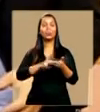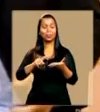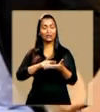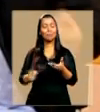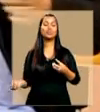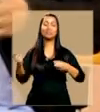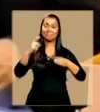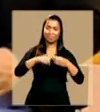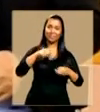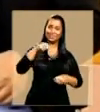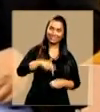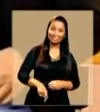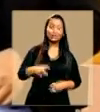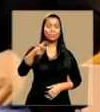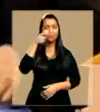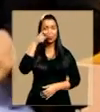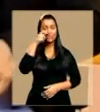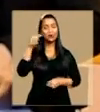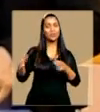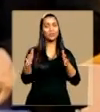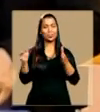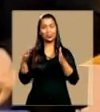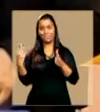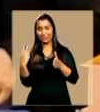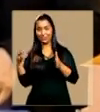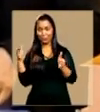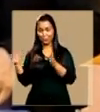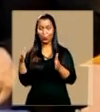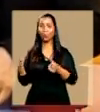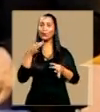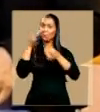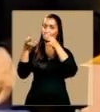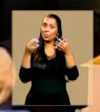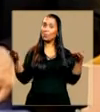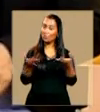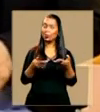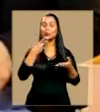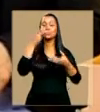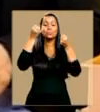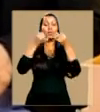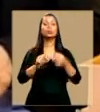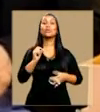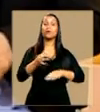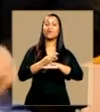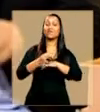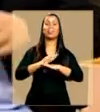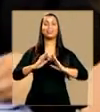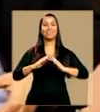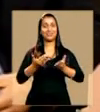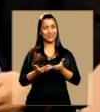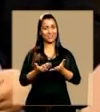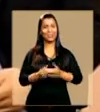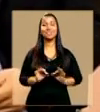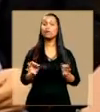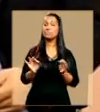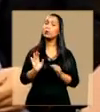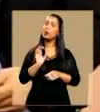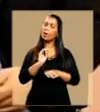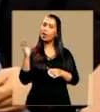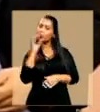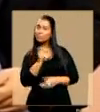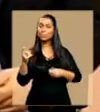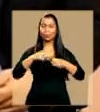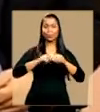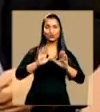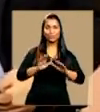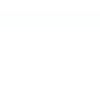no tablet e volta para assistir o terceiro bloco do Ponto de Vista, que hoje fala sobre férias escolares. É isso mesmo, é